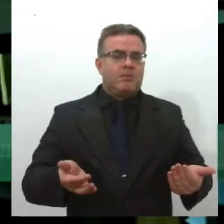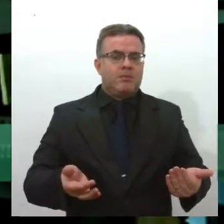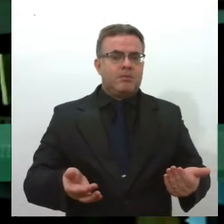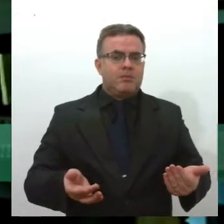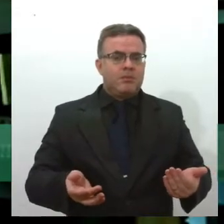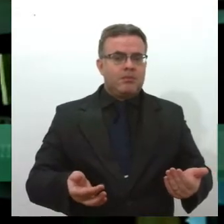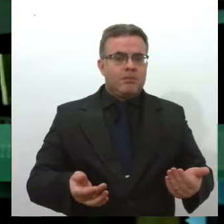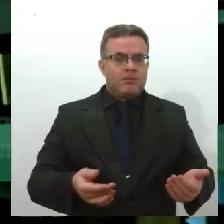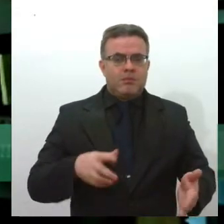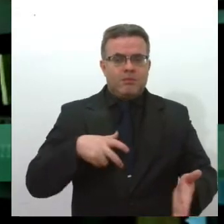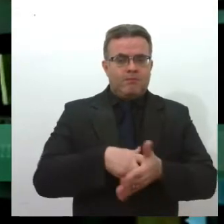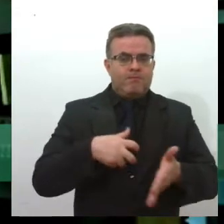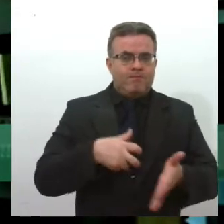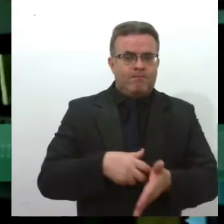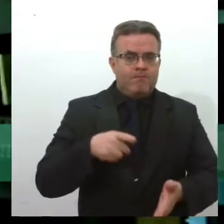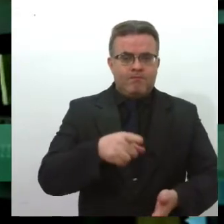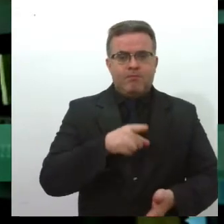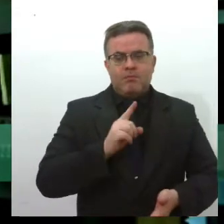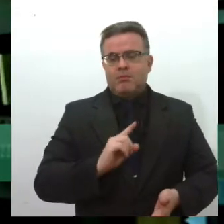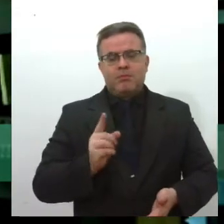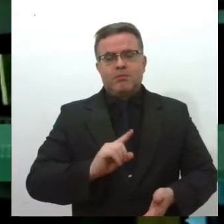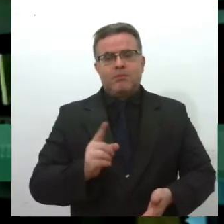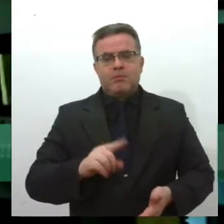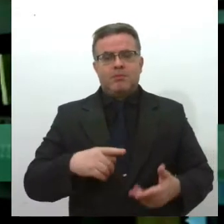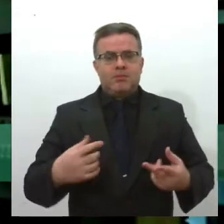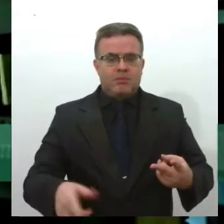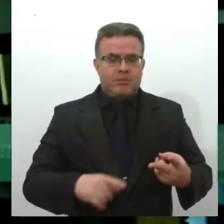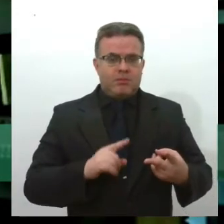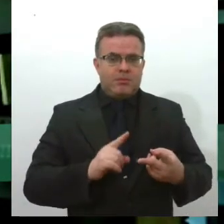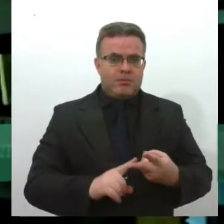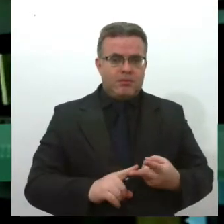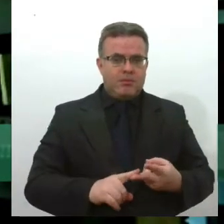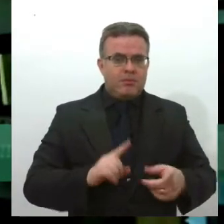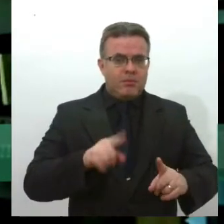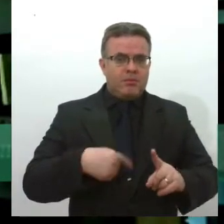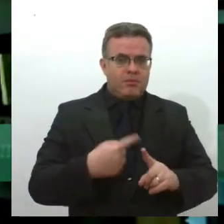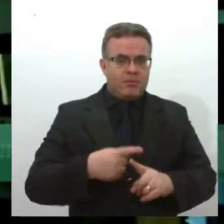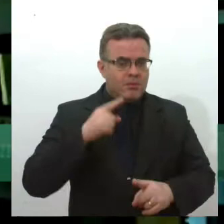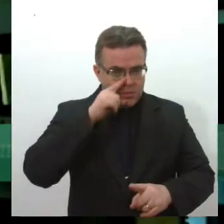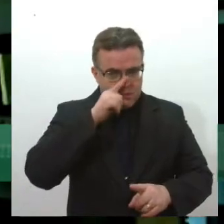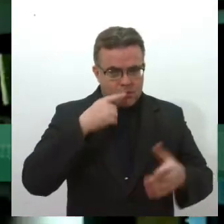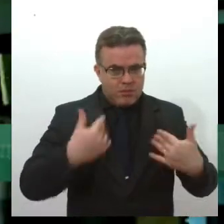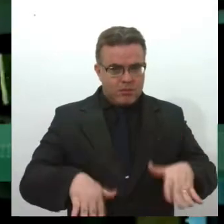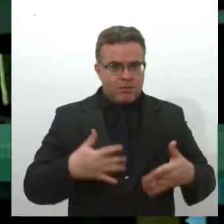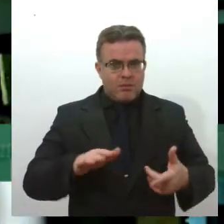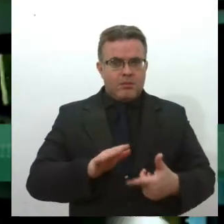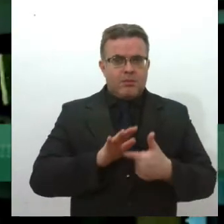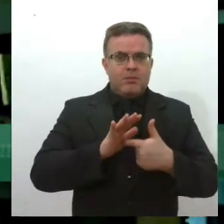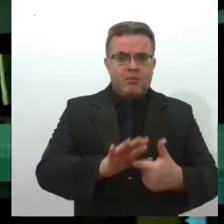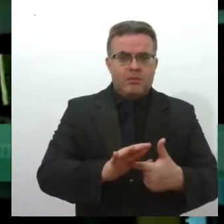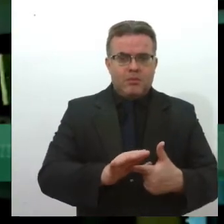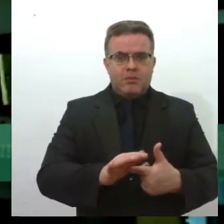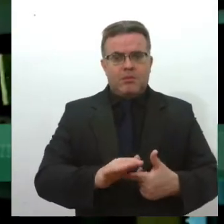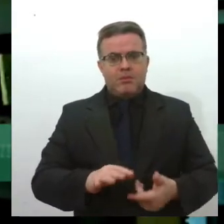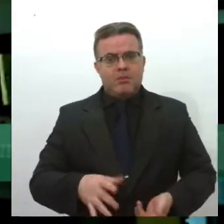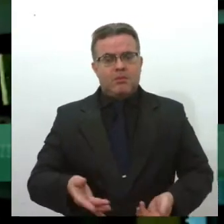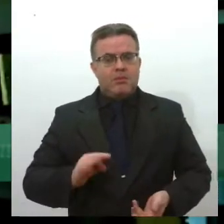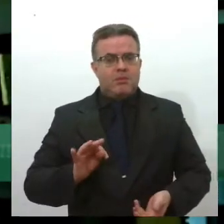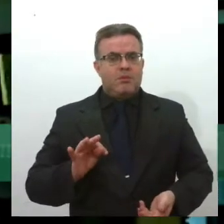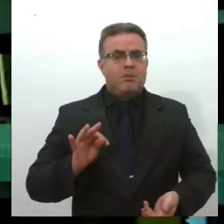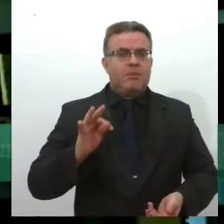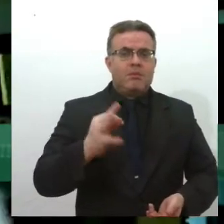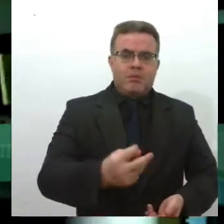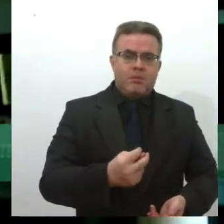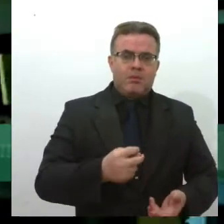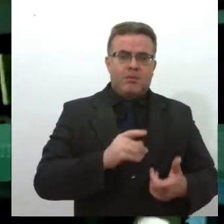vai mais poder punir. E mais, para aumentar a gravidade, eles ainda colocaram um dispositivo assim, ó, não é exatamente essa a redação, mas o espírito